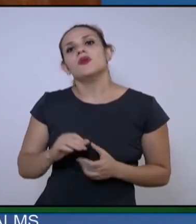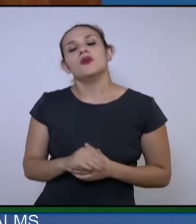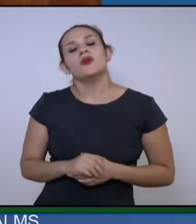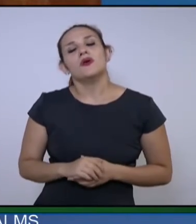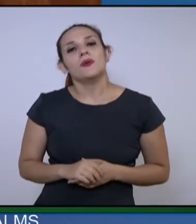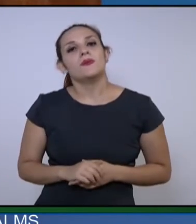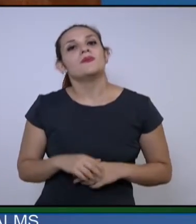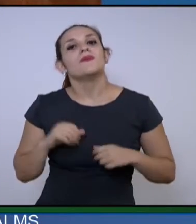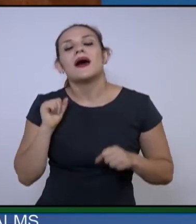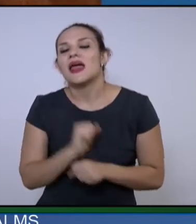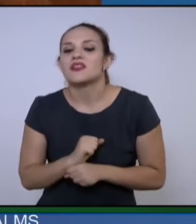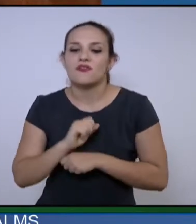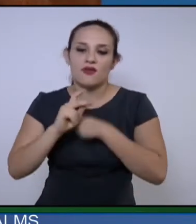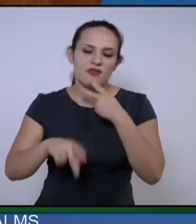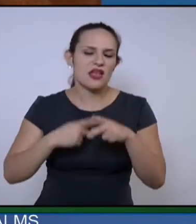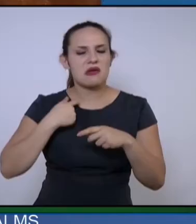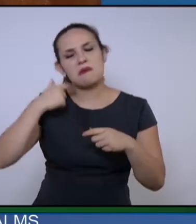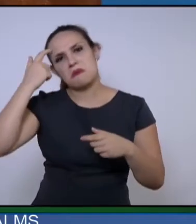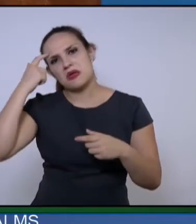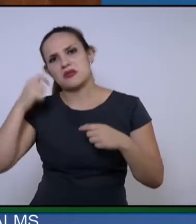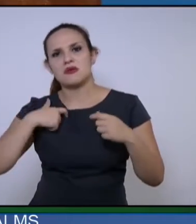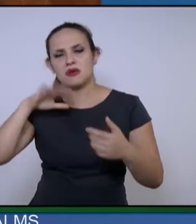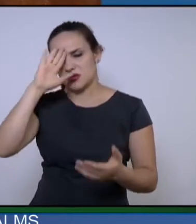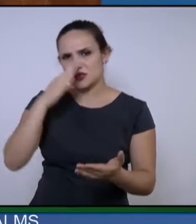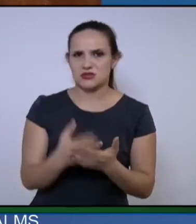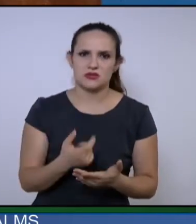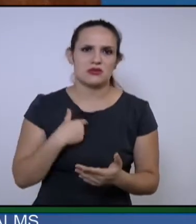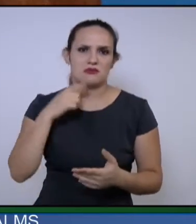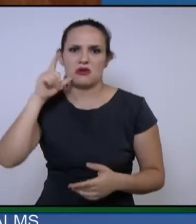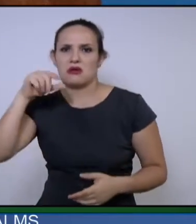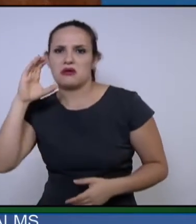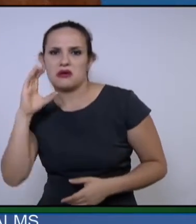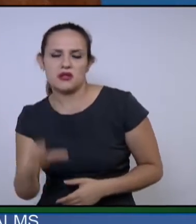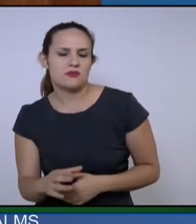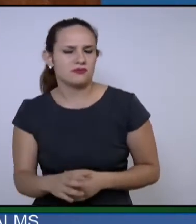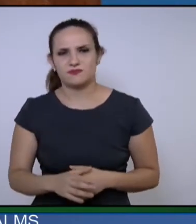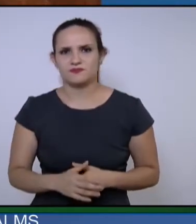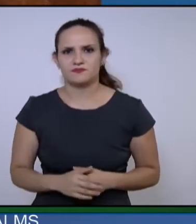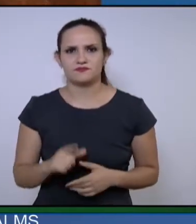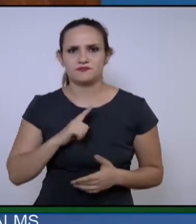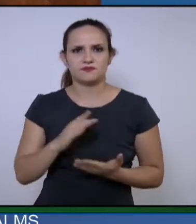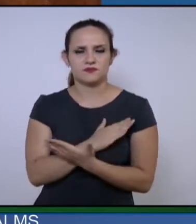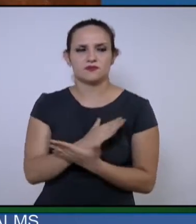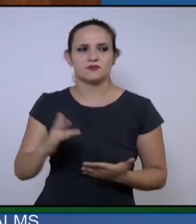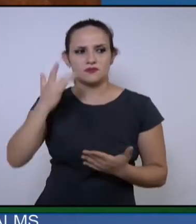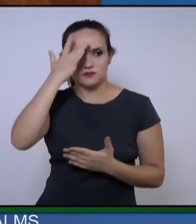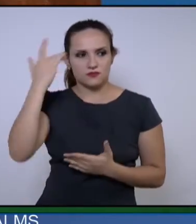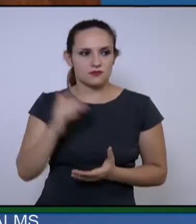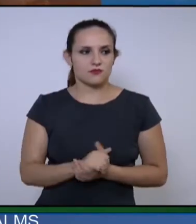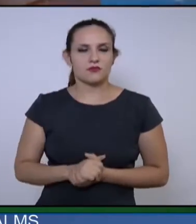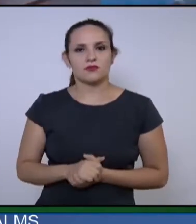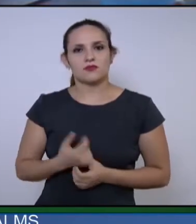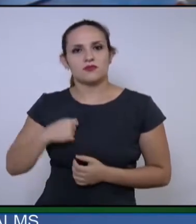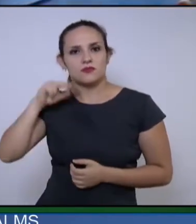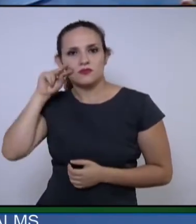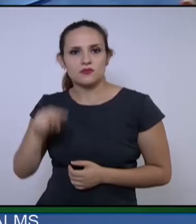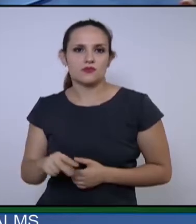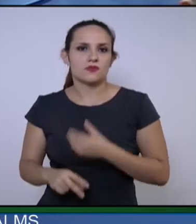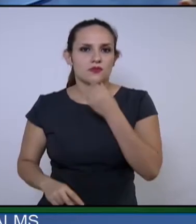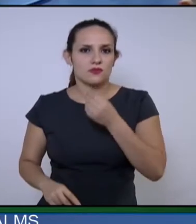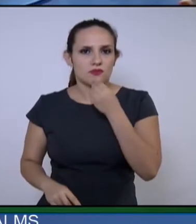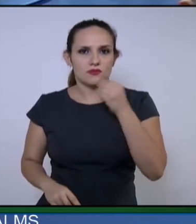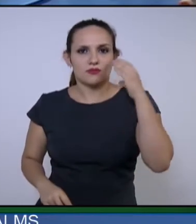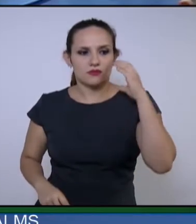muito viés ideológico na questão do crime. Nós temos alguns que enxergam nos criminosos